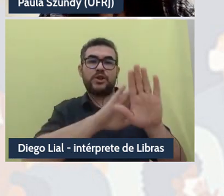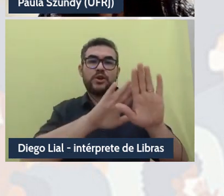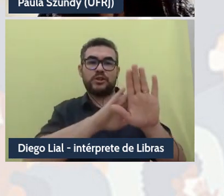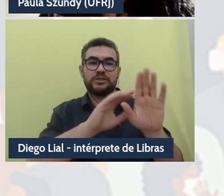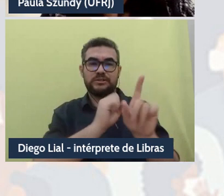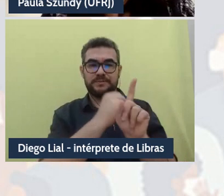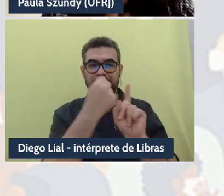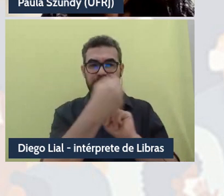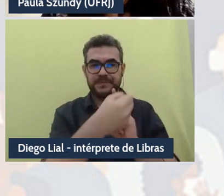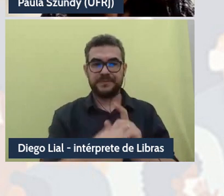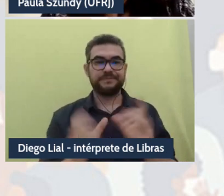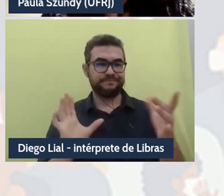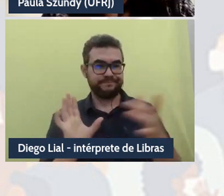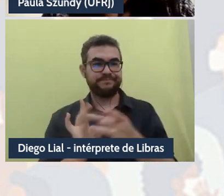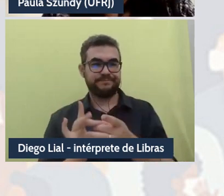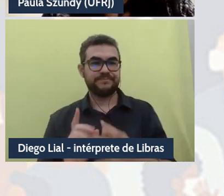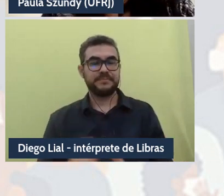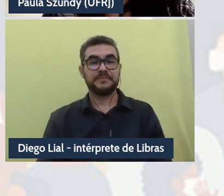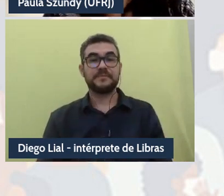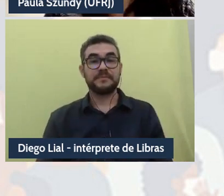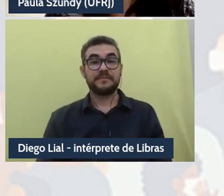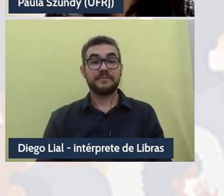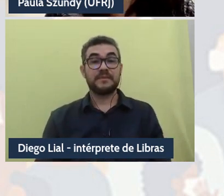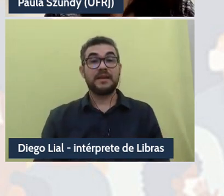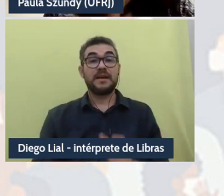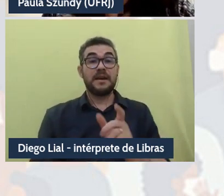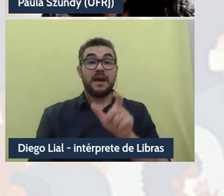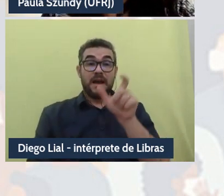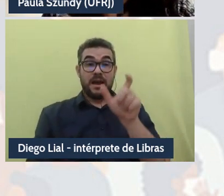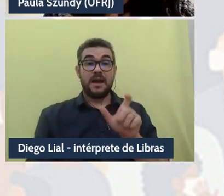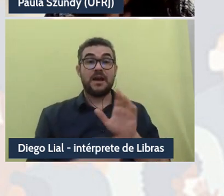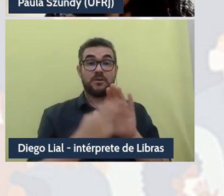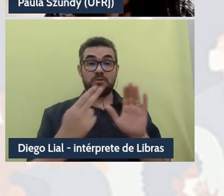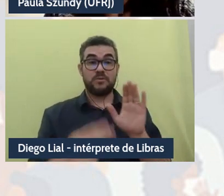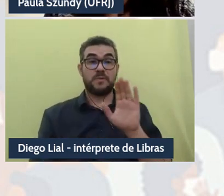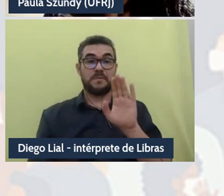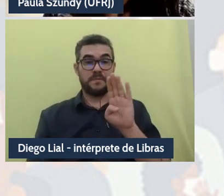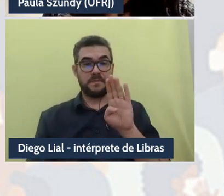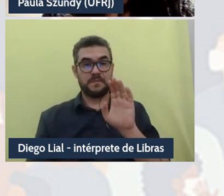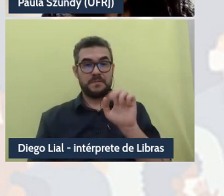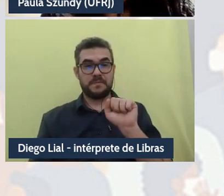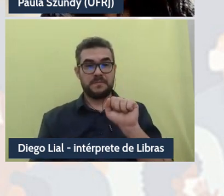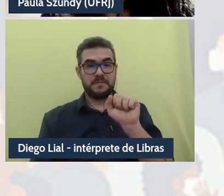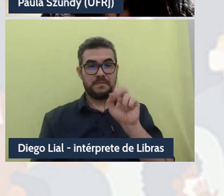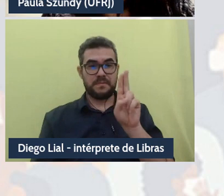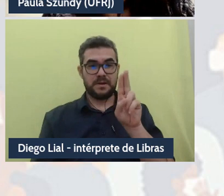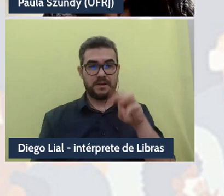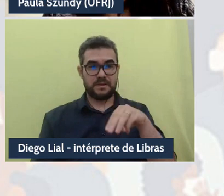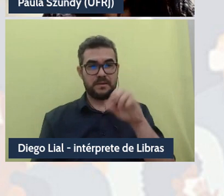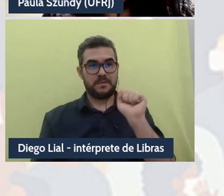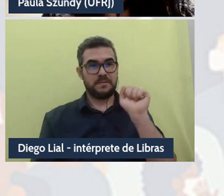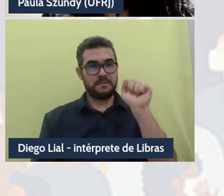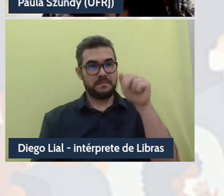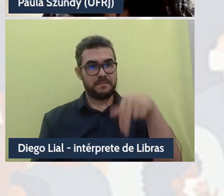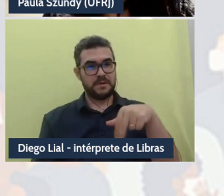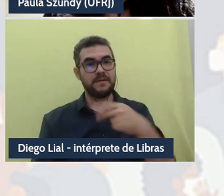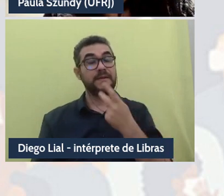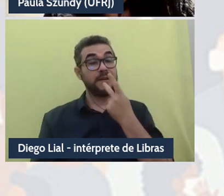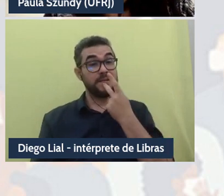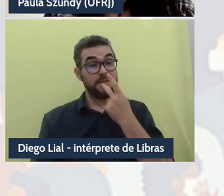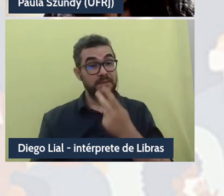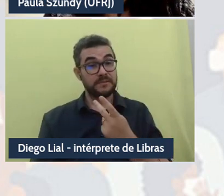que a linguagem, né, e, portanto, as ideologias linguísticas, ela tem sido chave